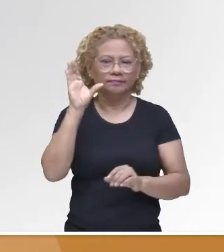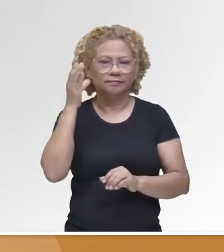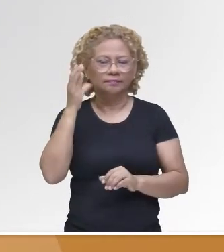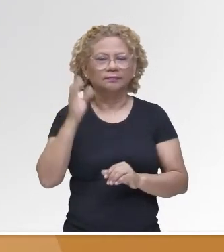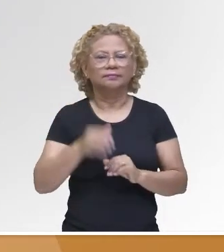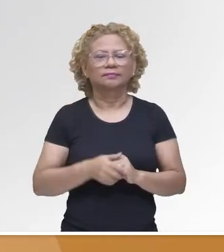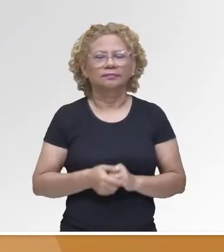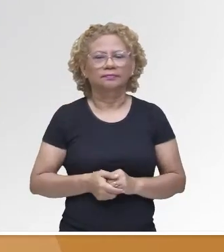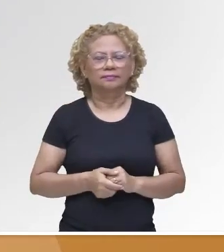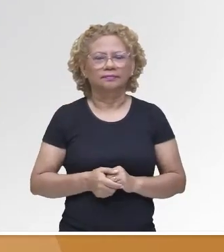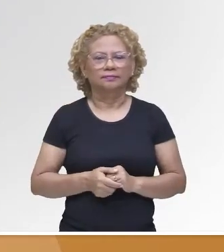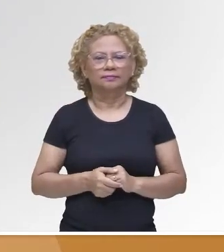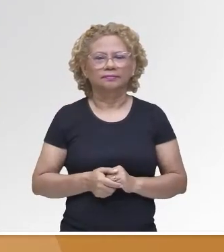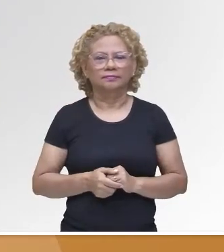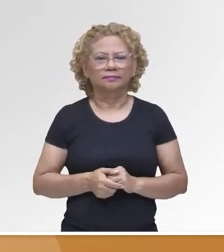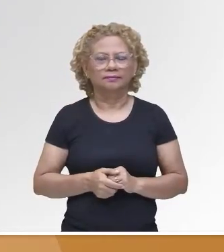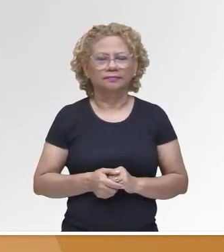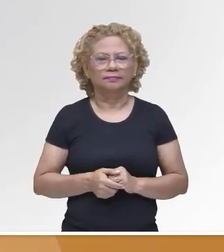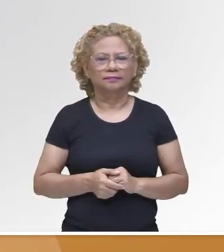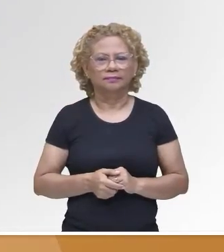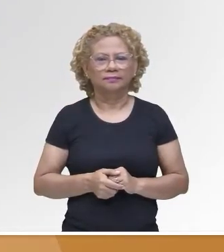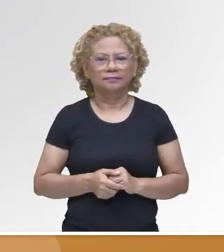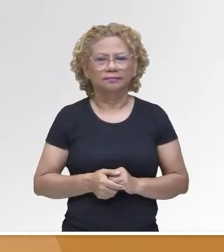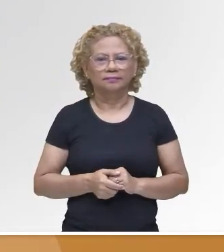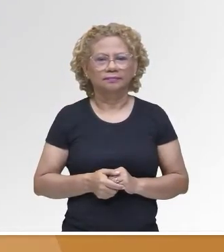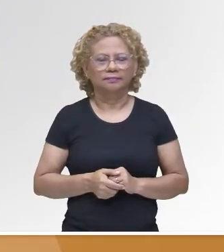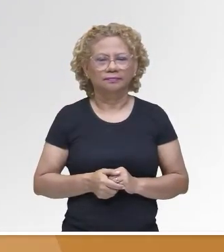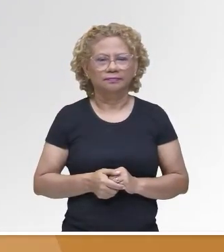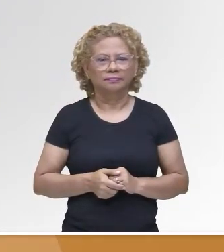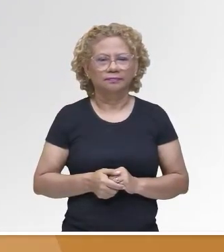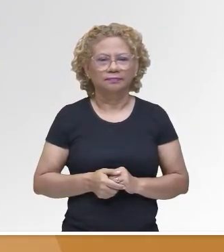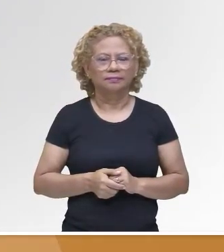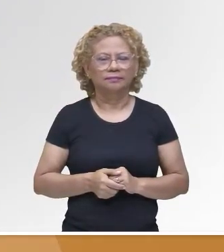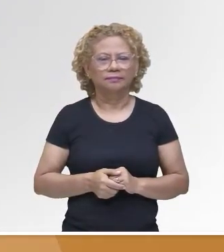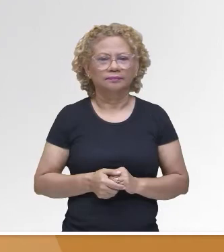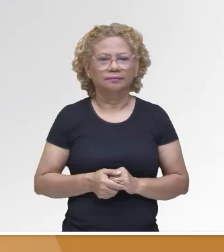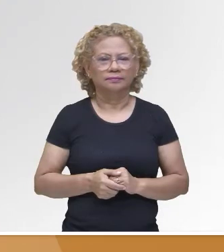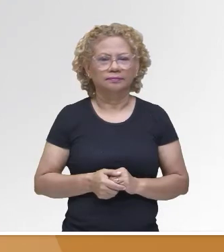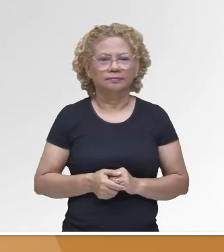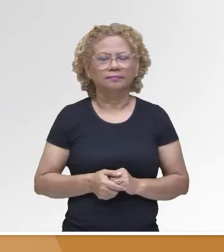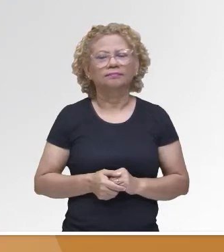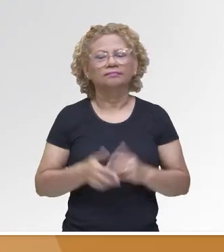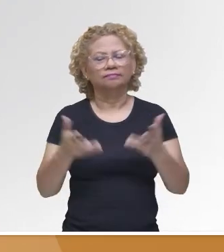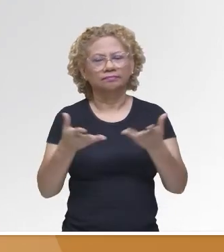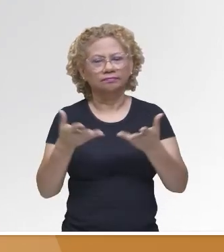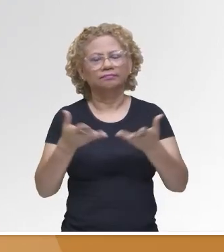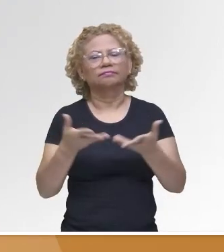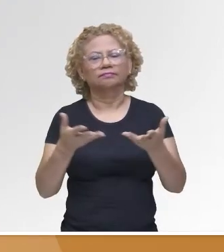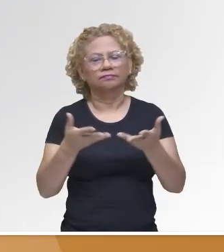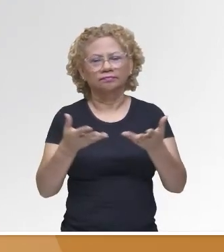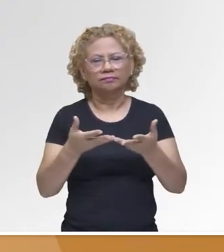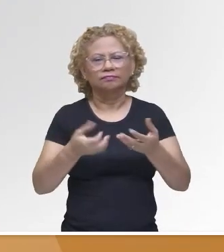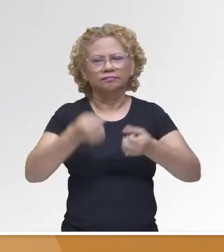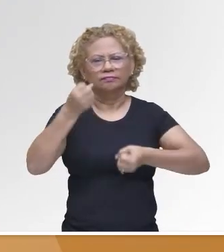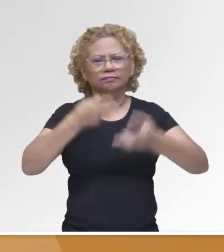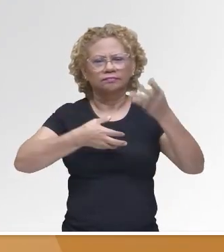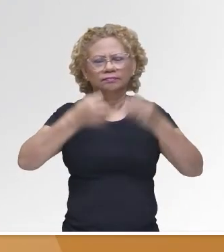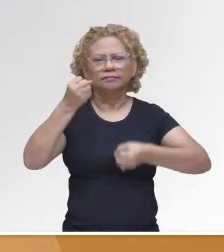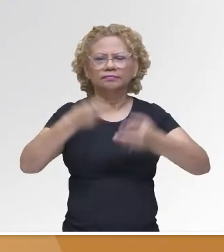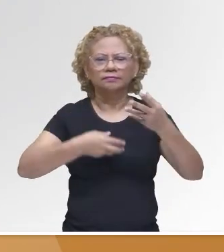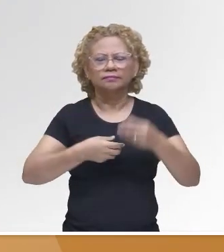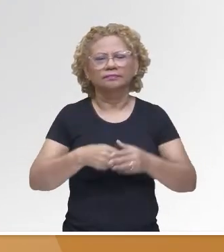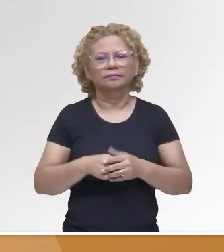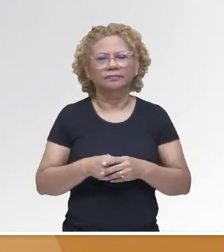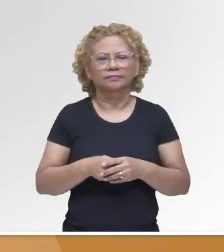Agora eu quero me deter um pouco mais, daqui para a parte final da aula, falando um pouco sobre a questão